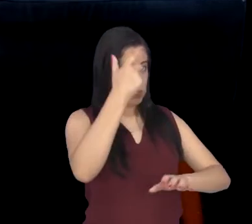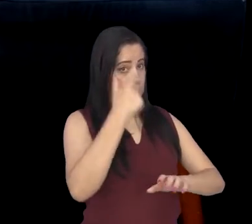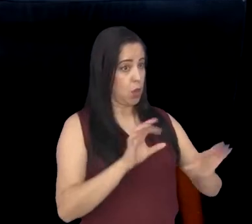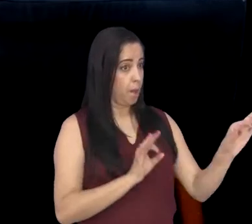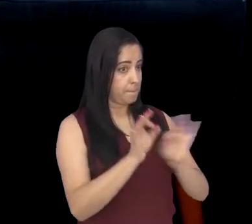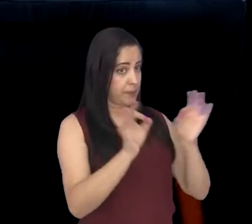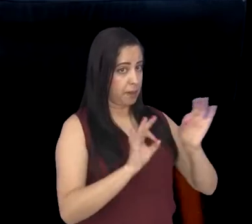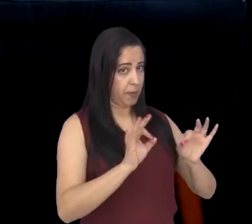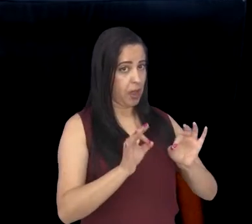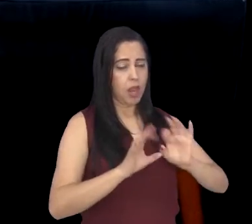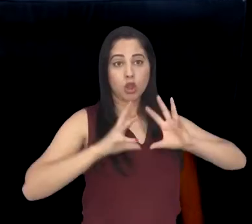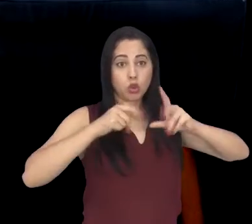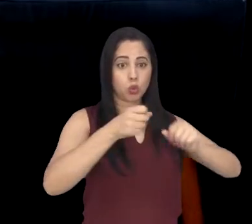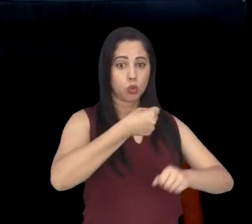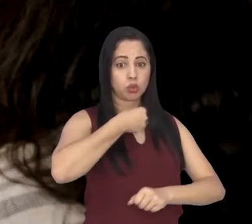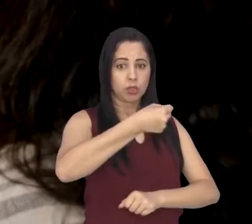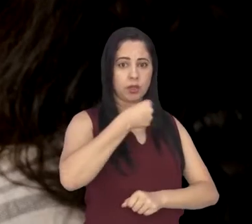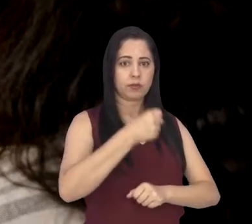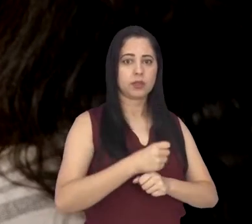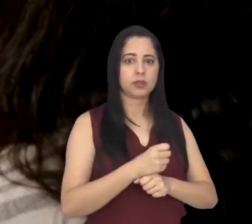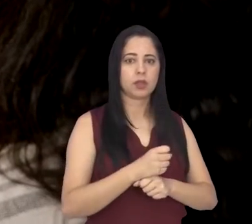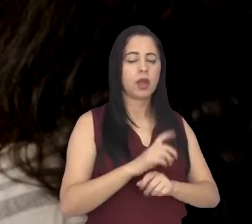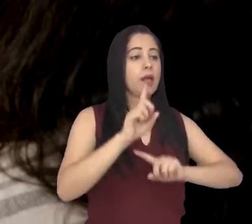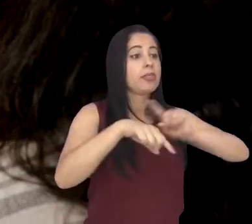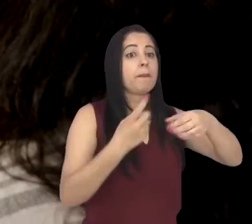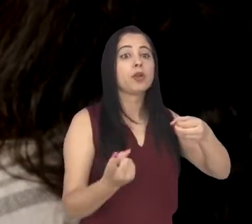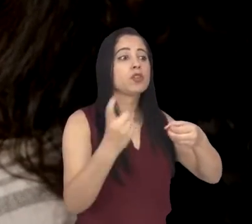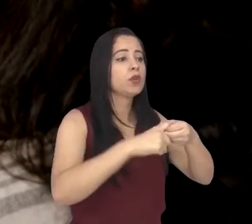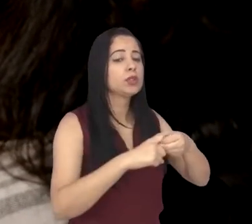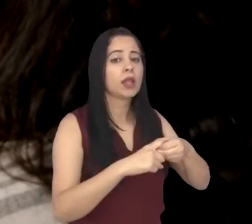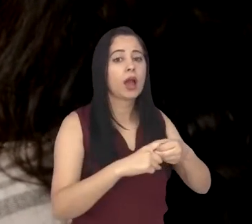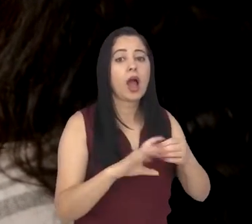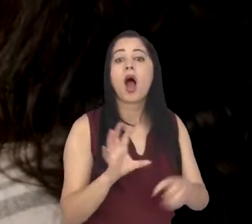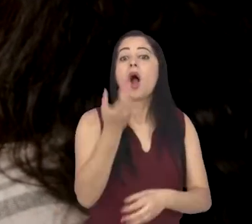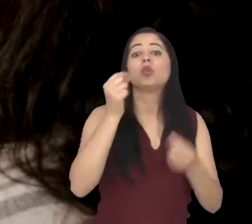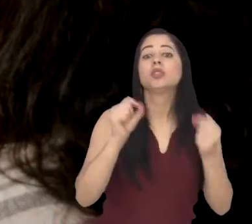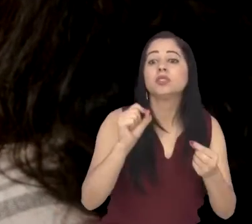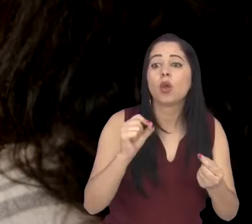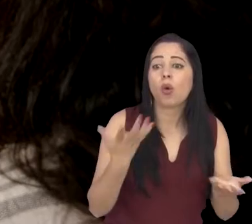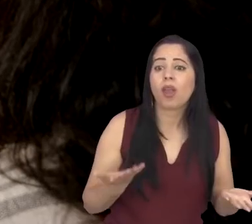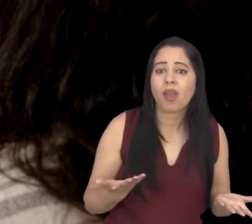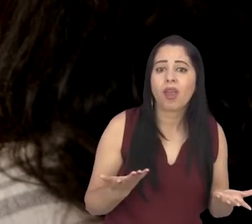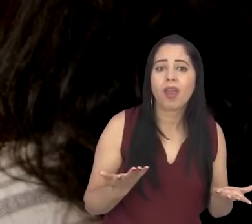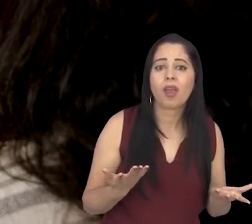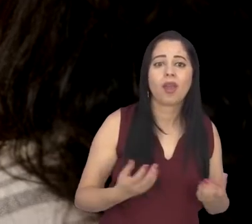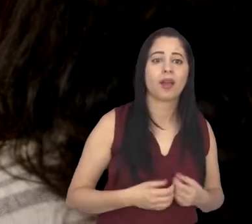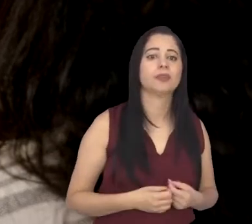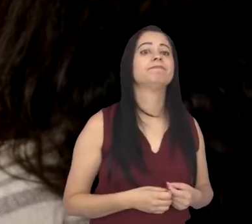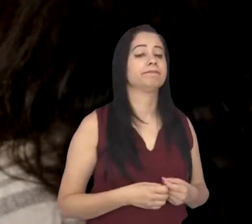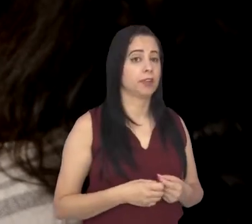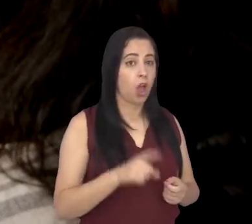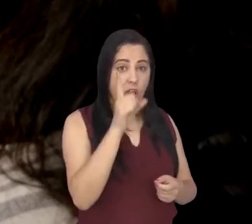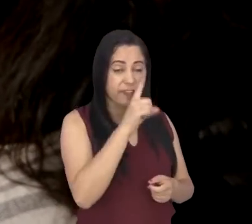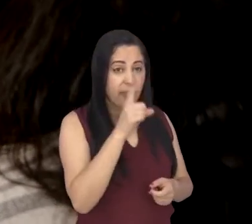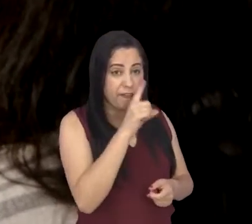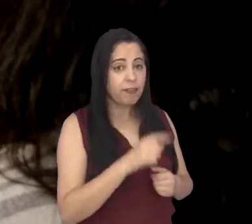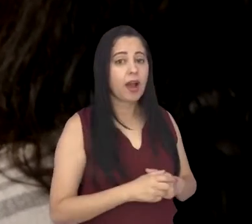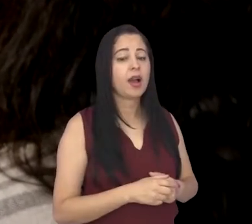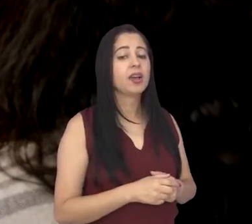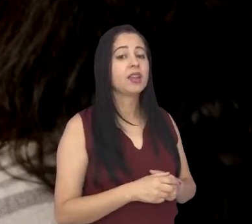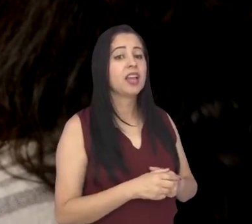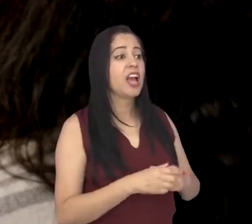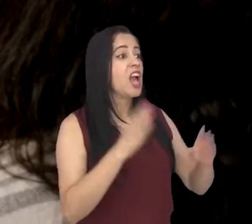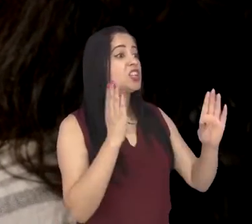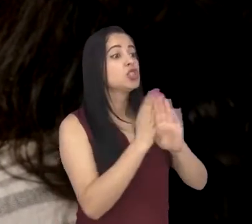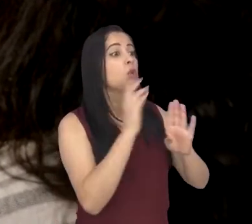Quando eu voltei para a redação, eu falei, o que aconteceu? Não dá, descobrimos que... Olha a falha até do Armando Nogueira.